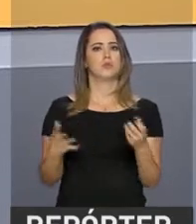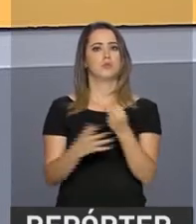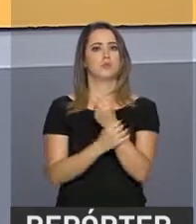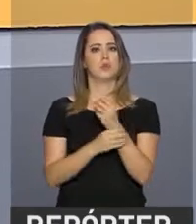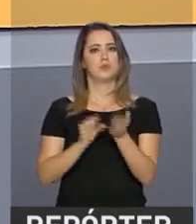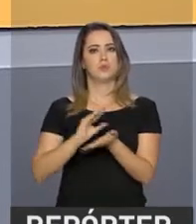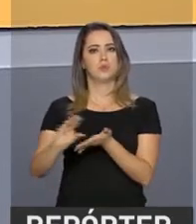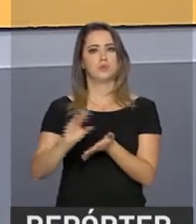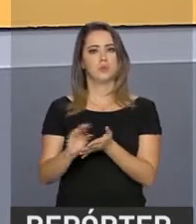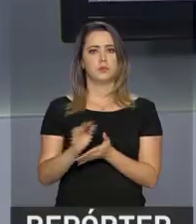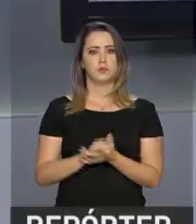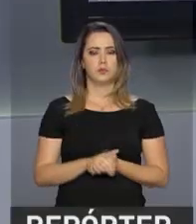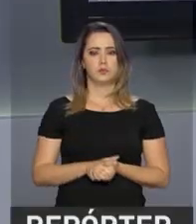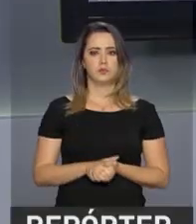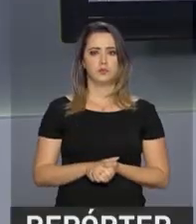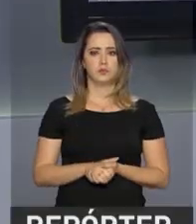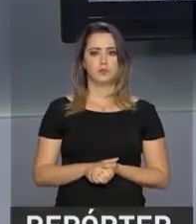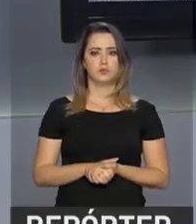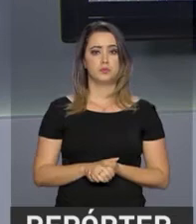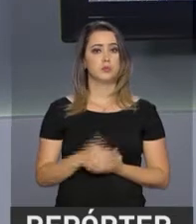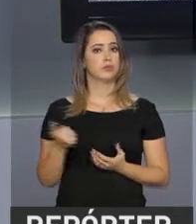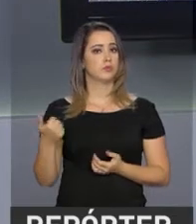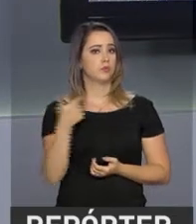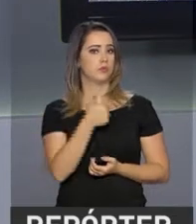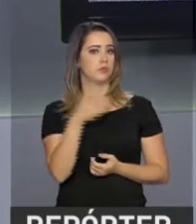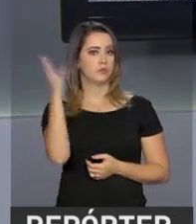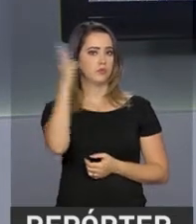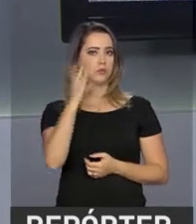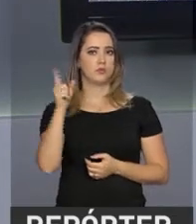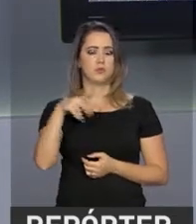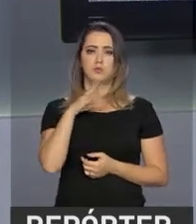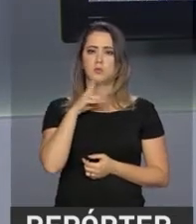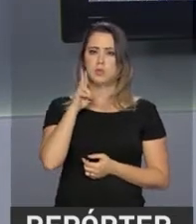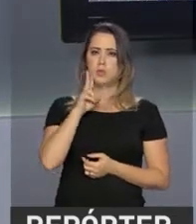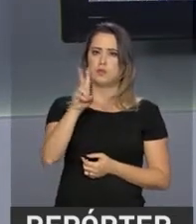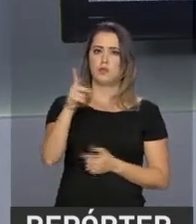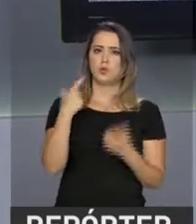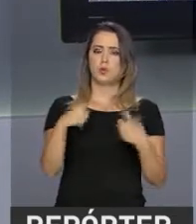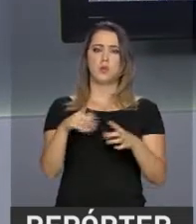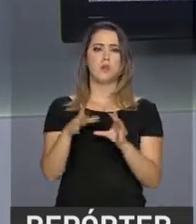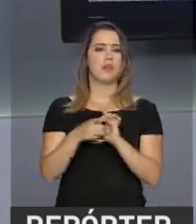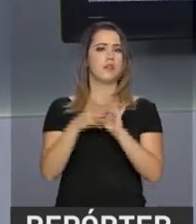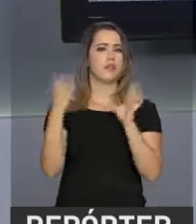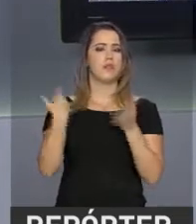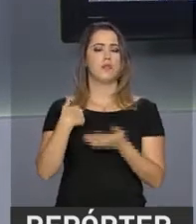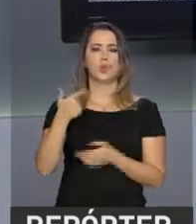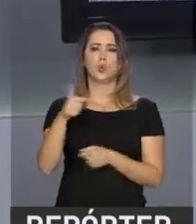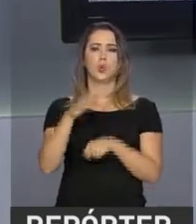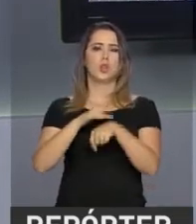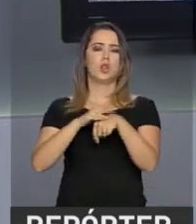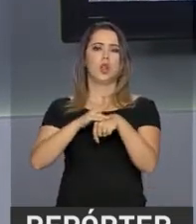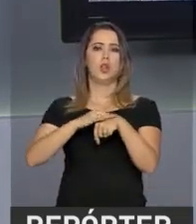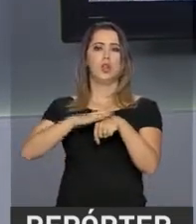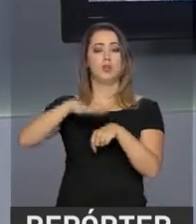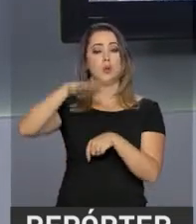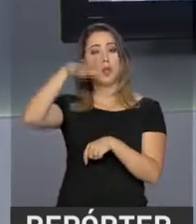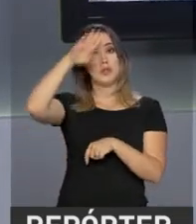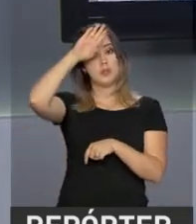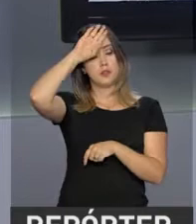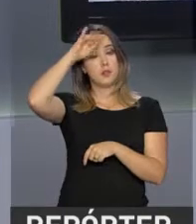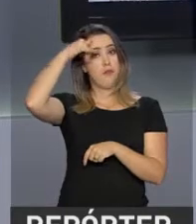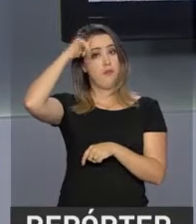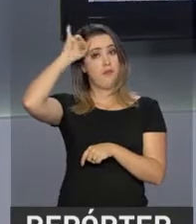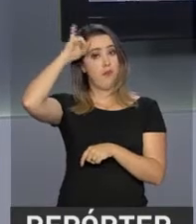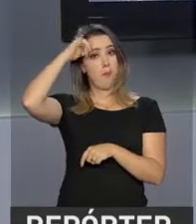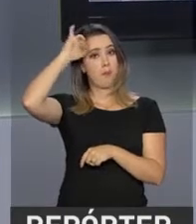aos investimentos. Há 12 anos, o Brasil é considerado área livre de febre aftosa. E para manter essa